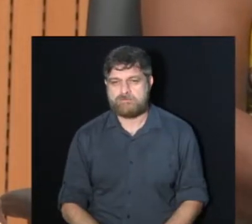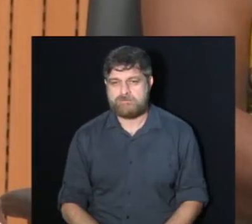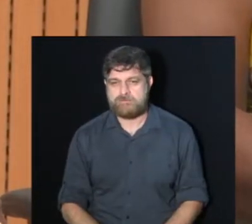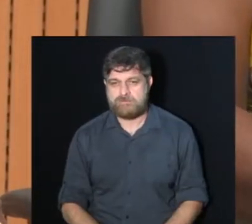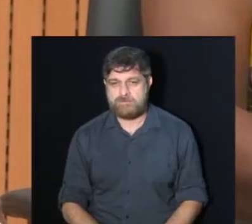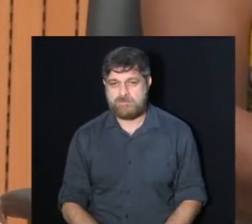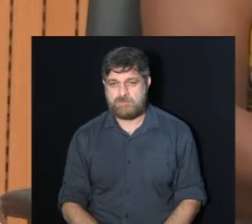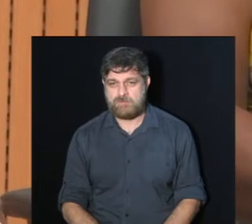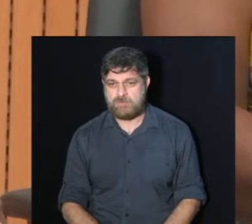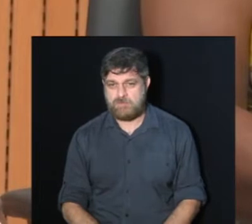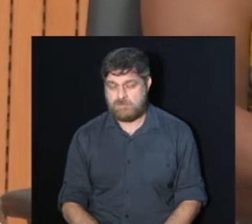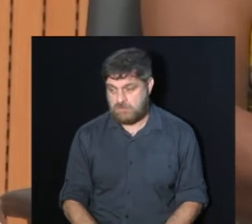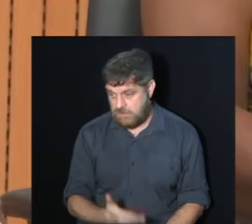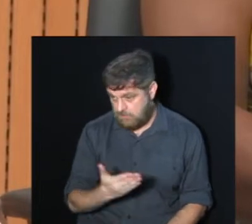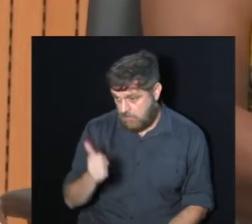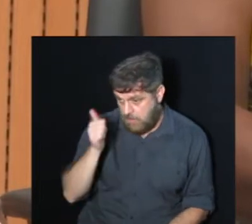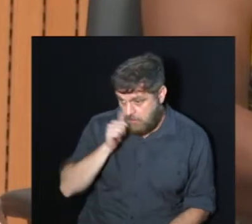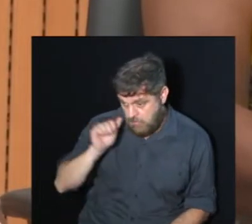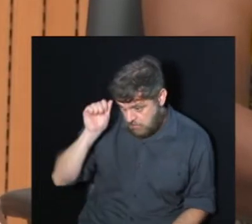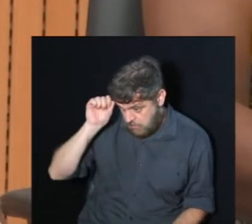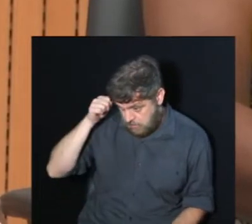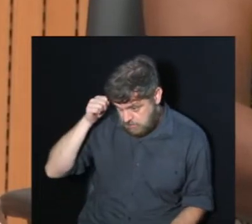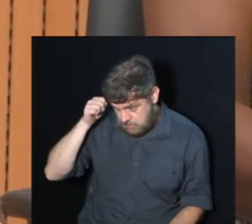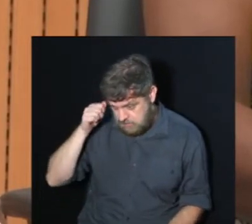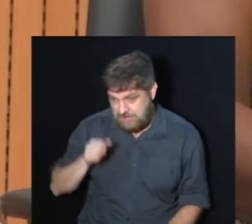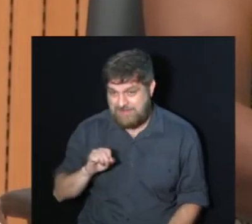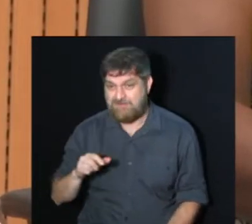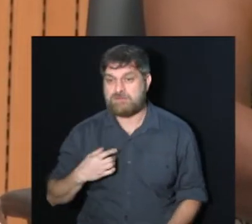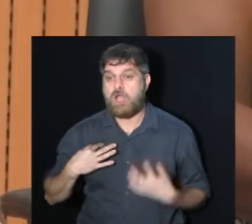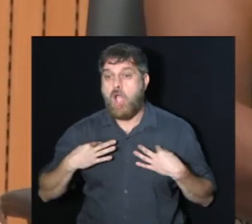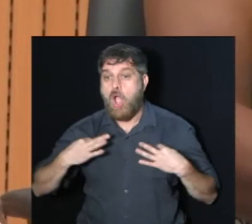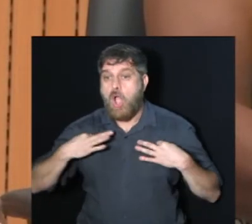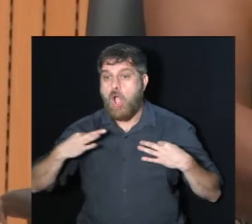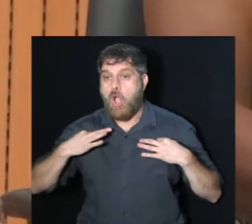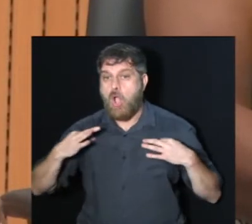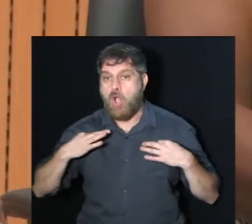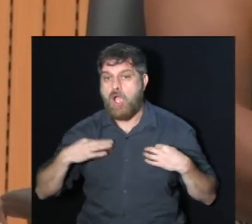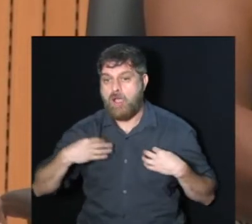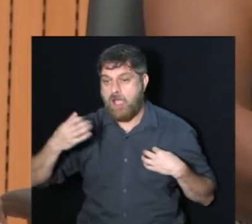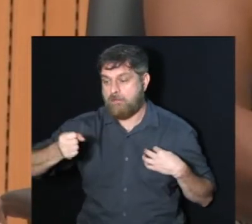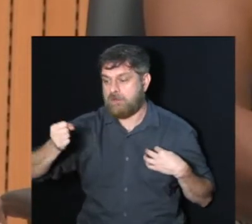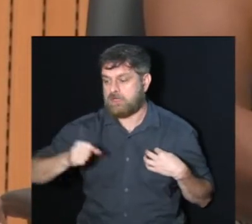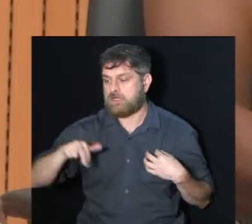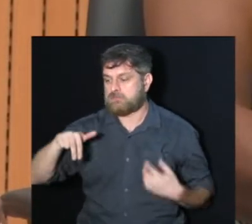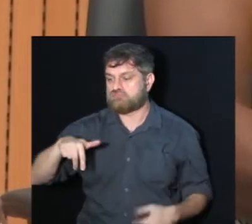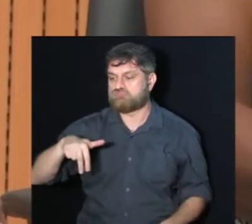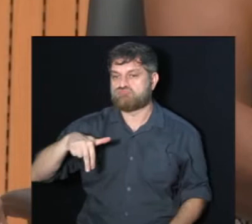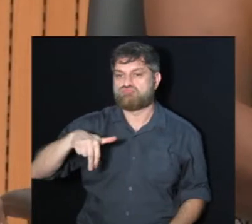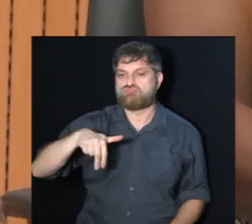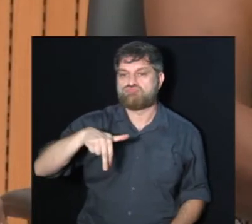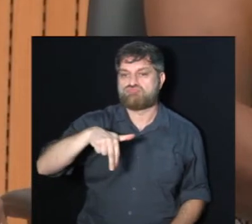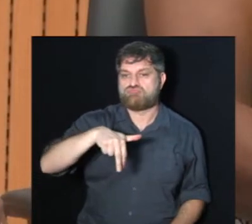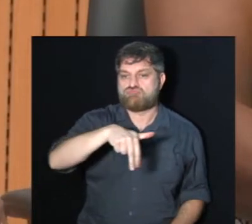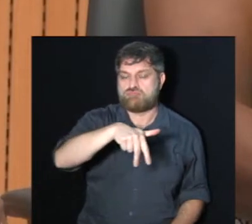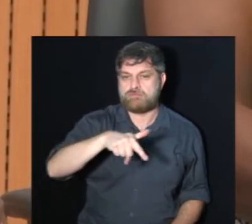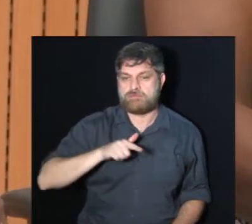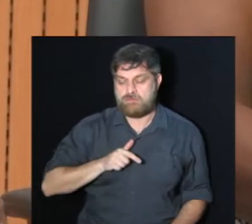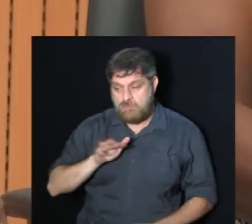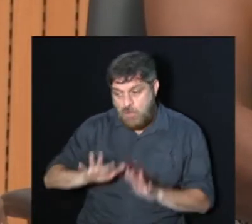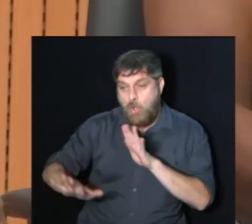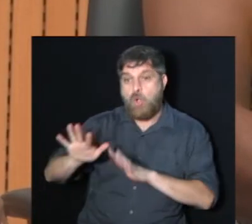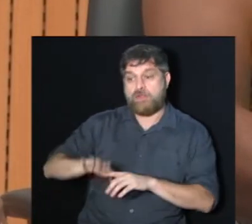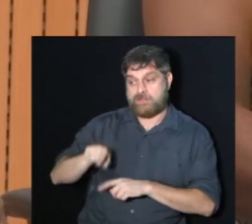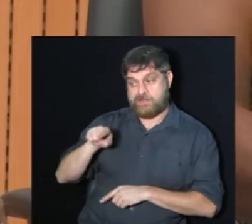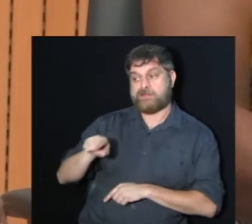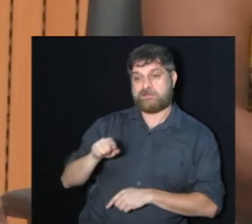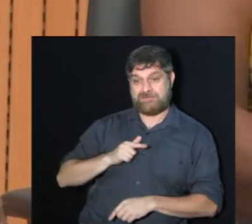Né? Você que é mulher negra, se você sair de branco, é por isso que você não sai de branco. Por isso que talvez você não veste branco,